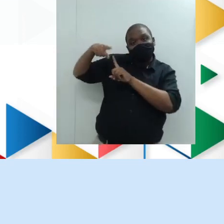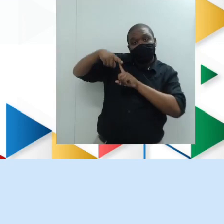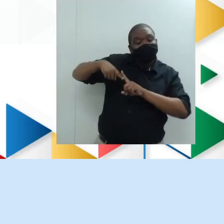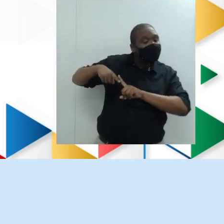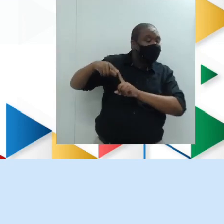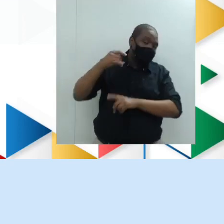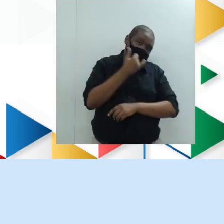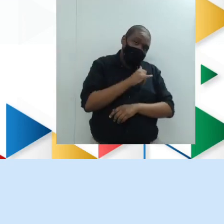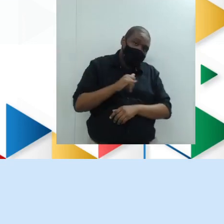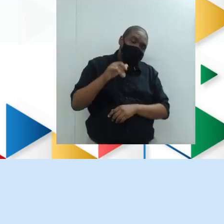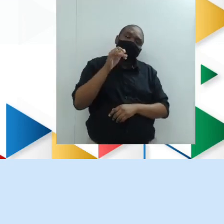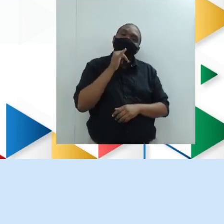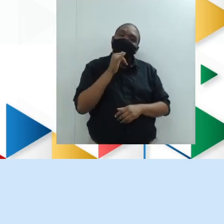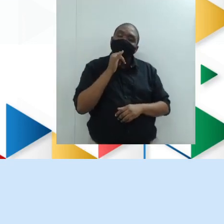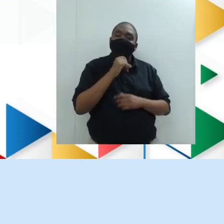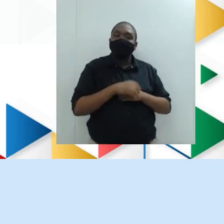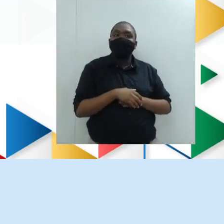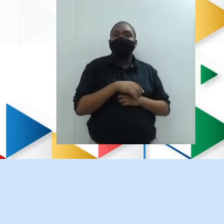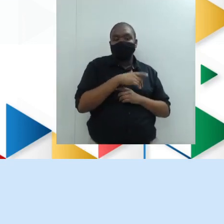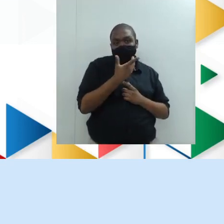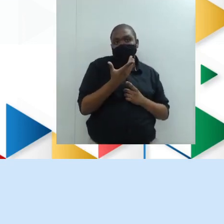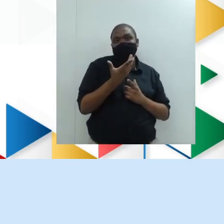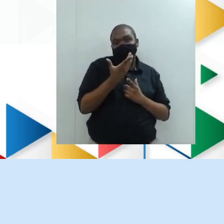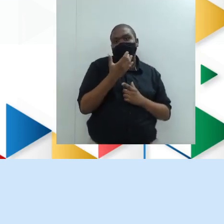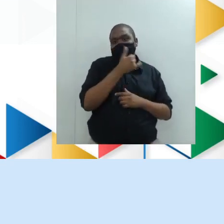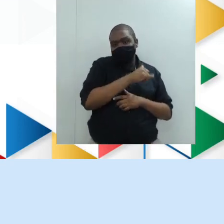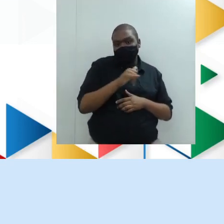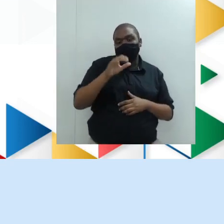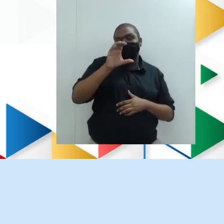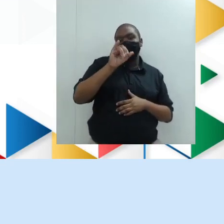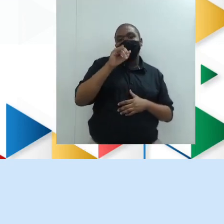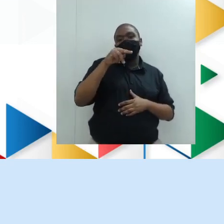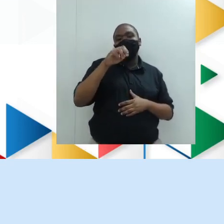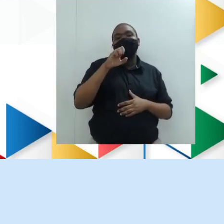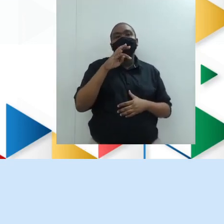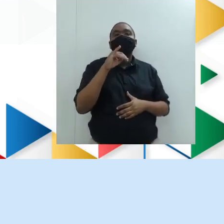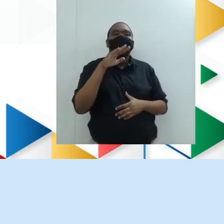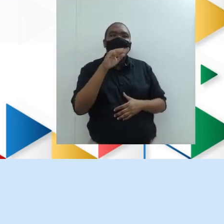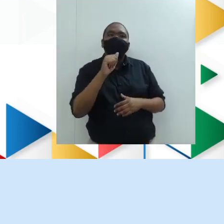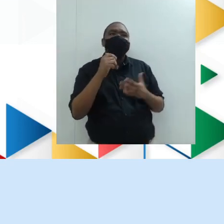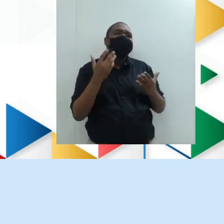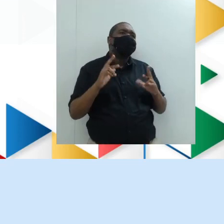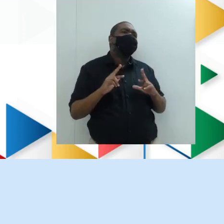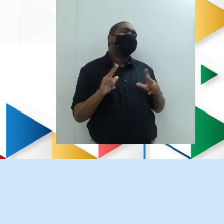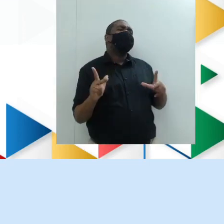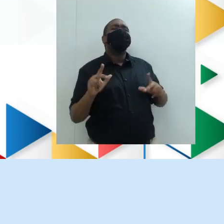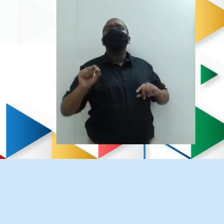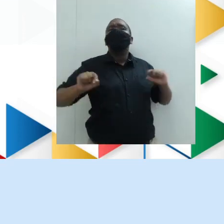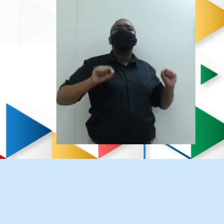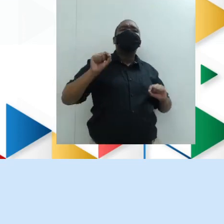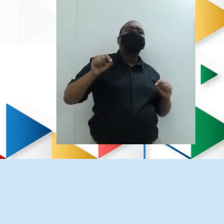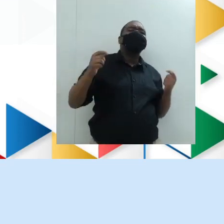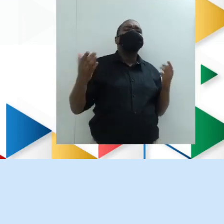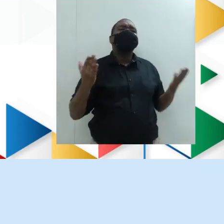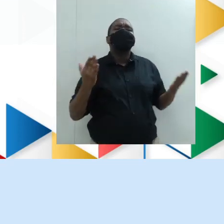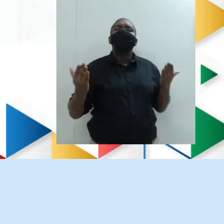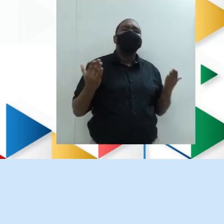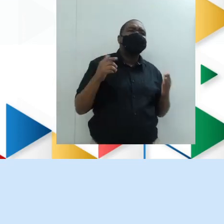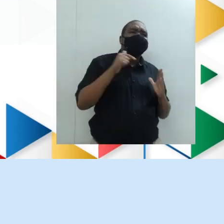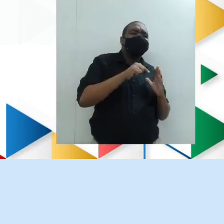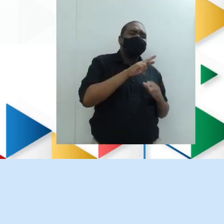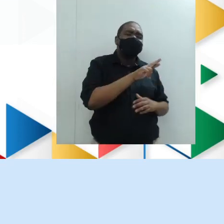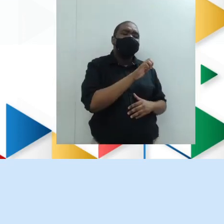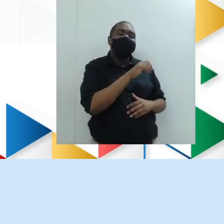energia, como a energia cinética. O que difere um receptor de um resistor é